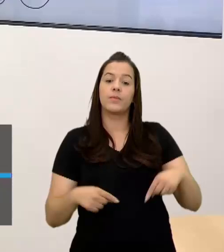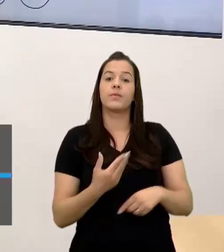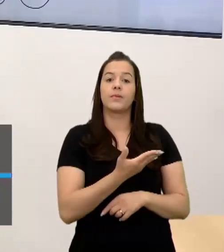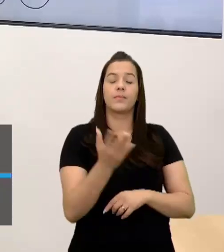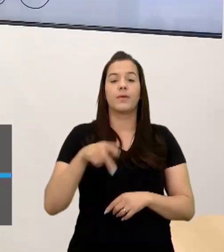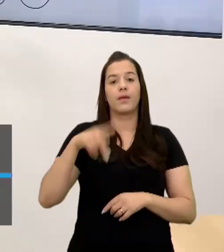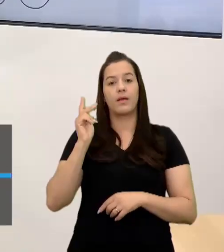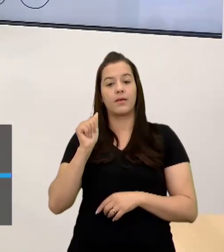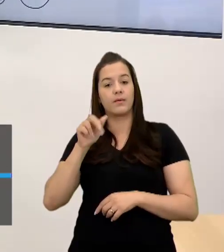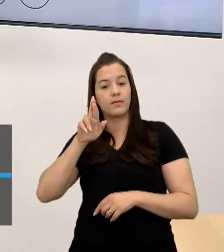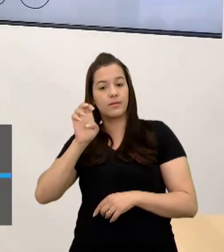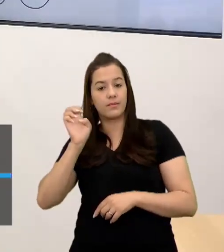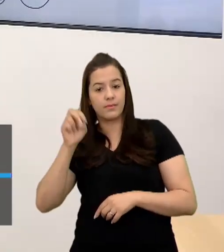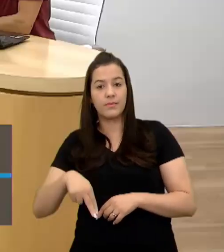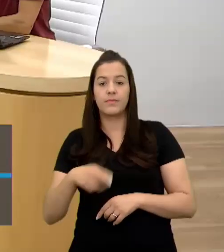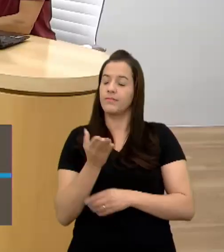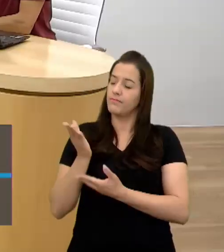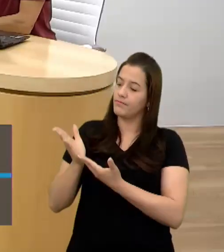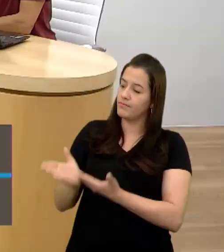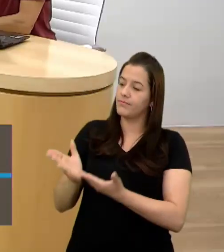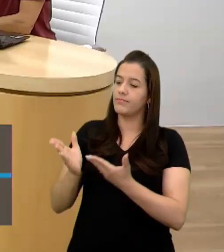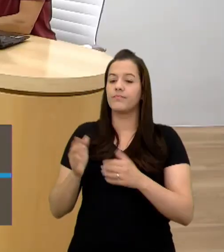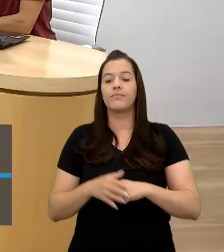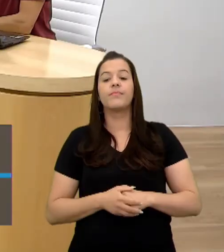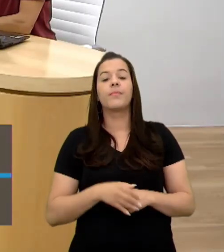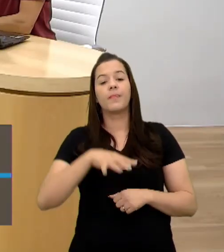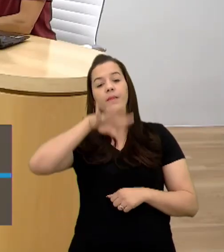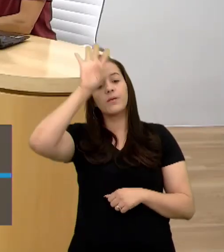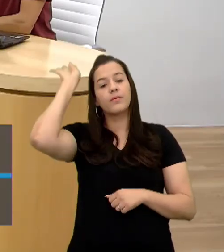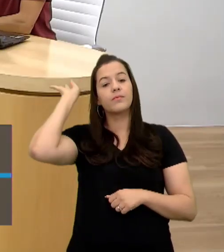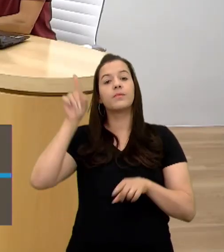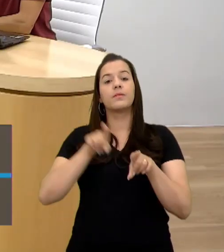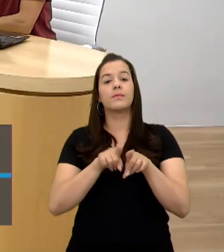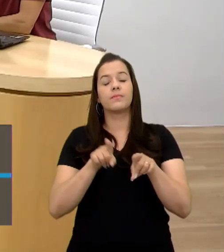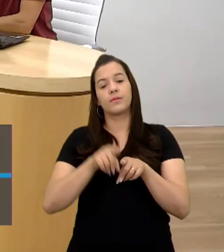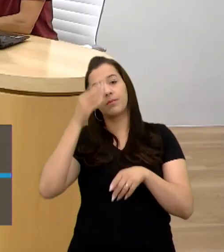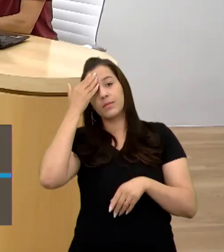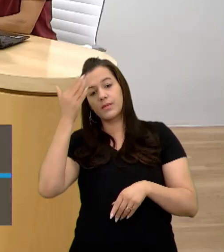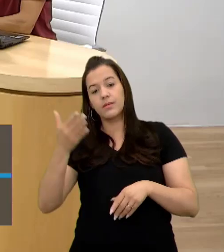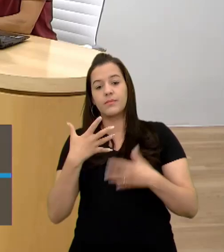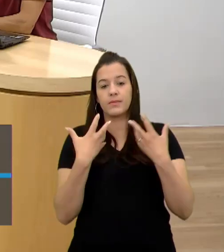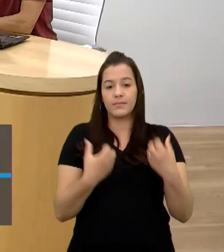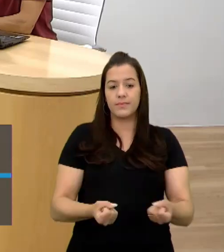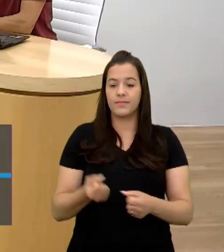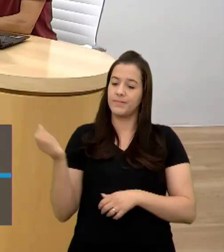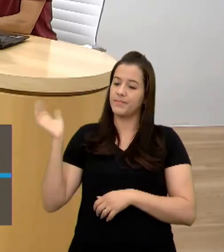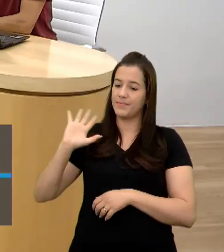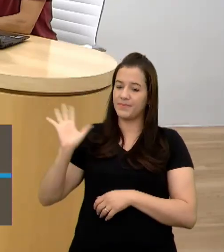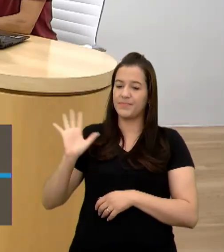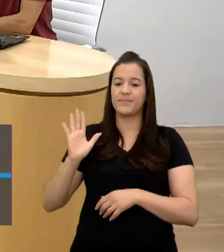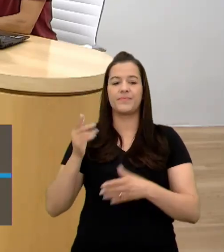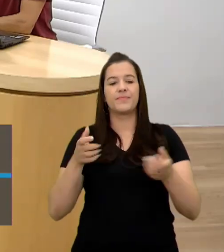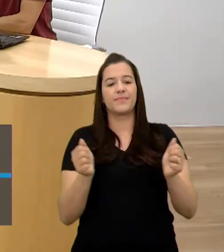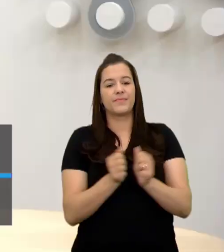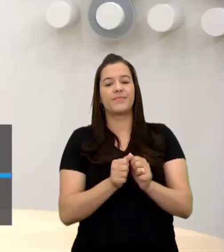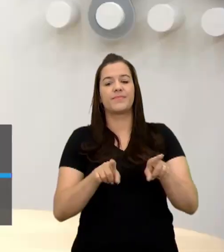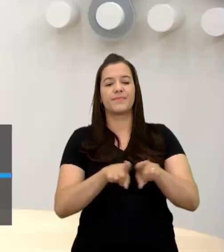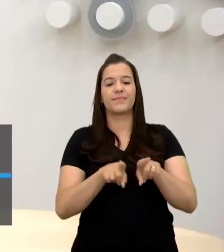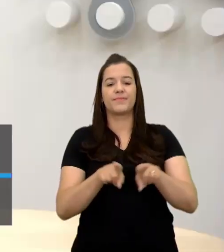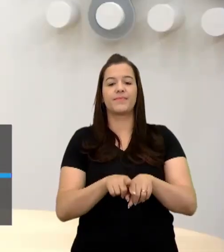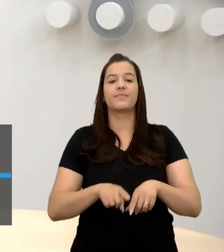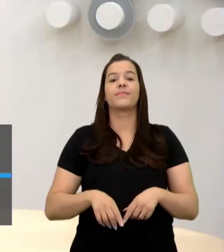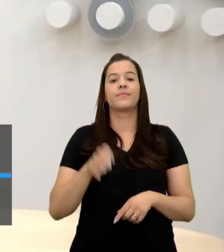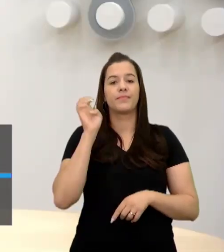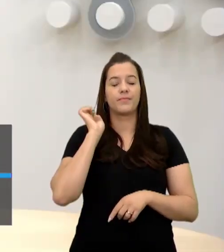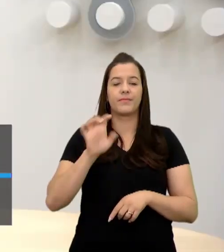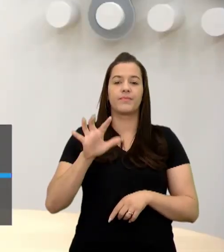aqui conosco também, e você, Osmar. Bom dia, muito obrigado por aceitar o convite, a Flávia e o Helder que estavam conosco aí também. Valeu,